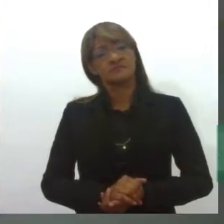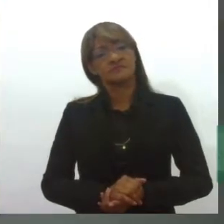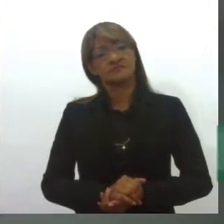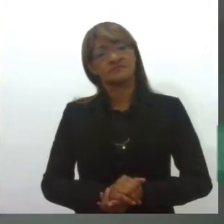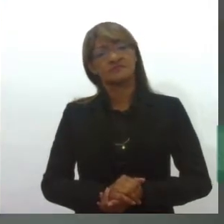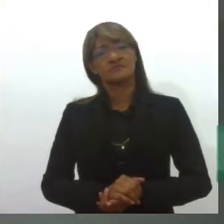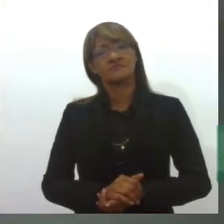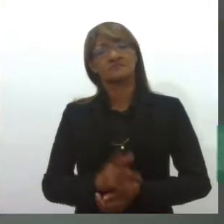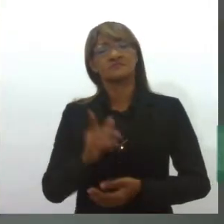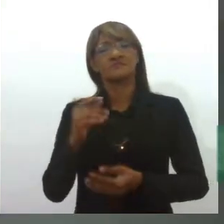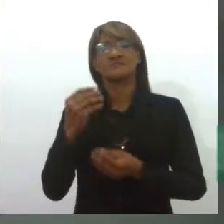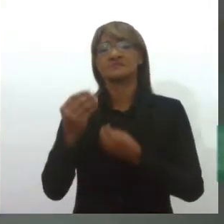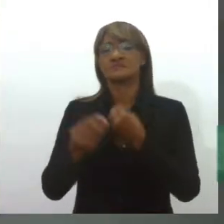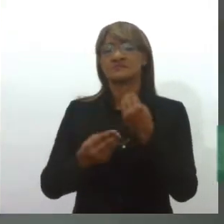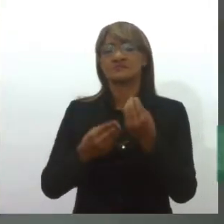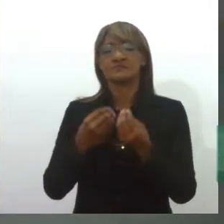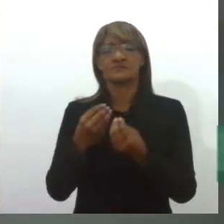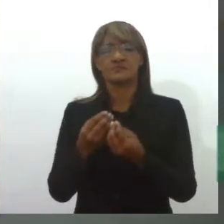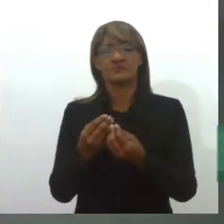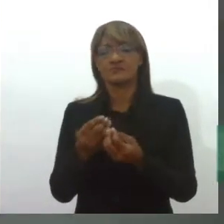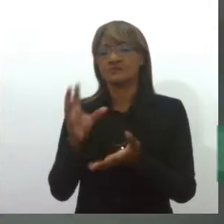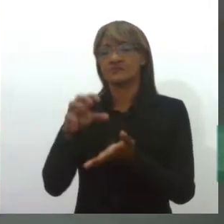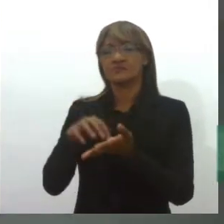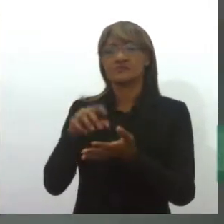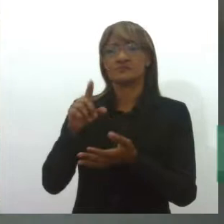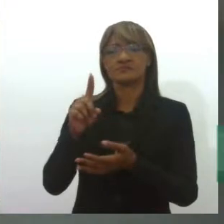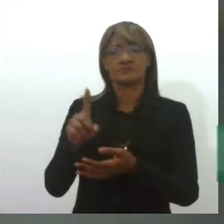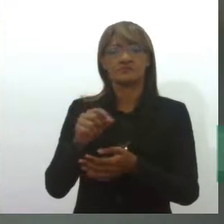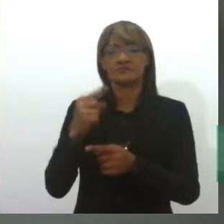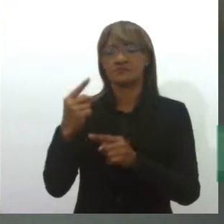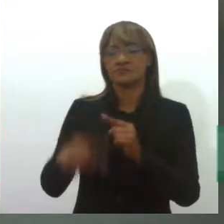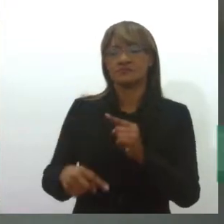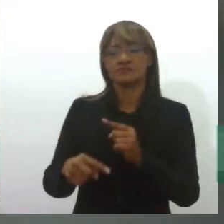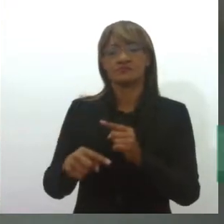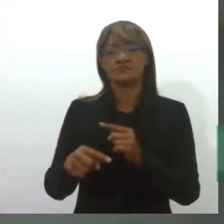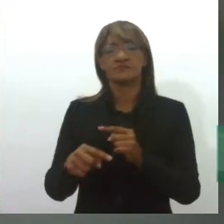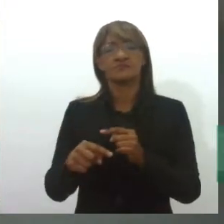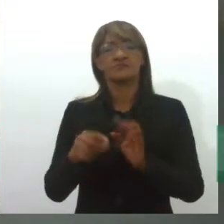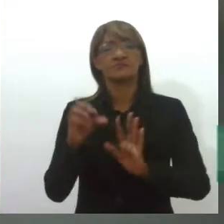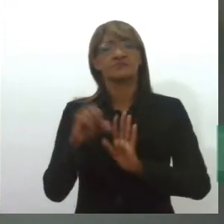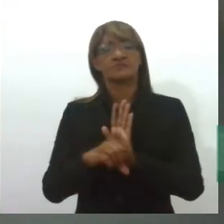Ronaldo, como é que a DAGV tem atuado para punir e combater esses crimes?